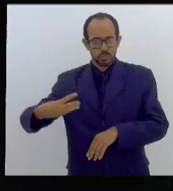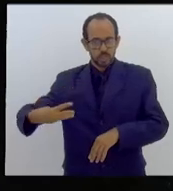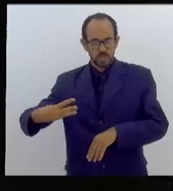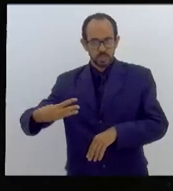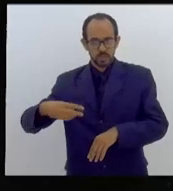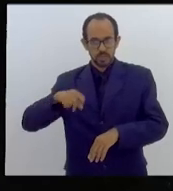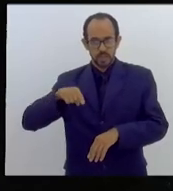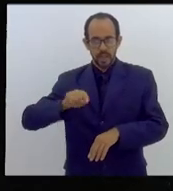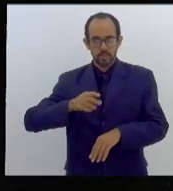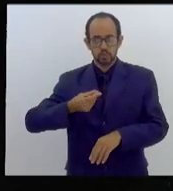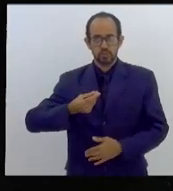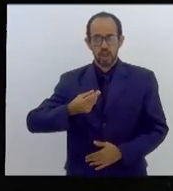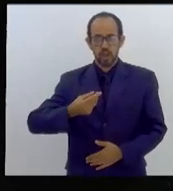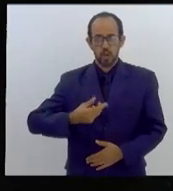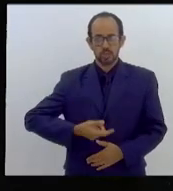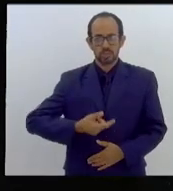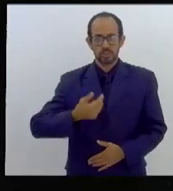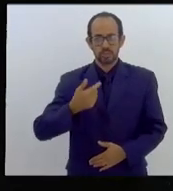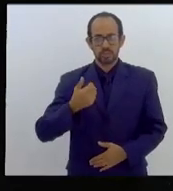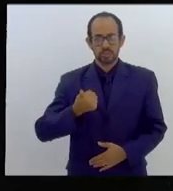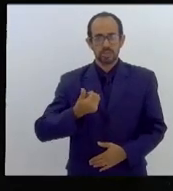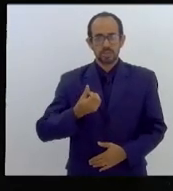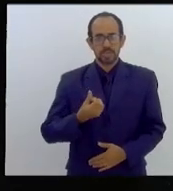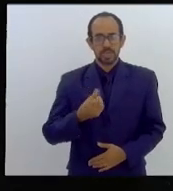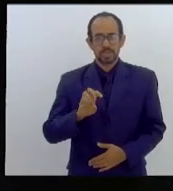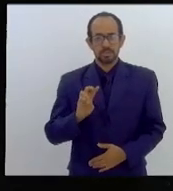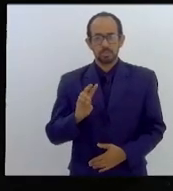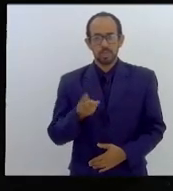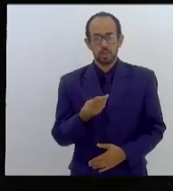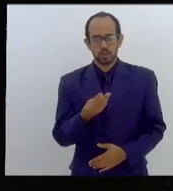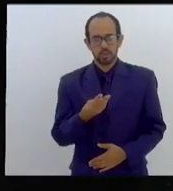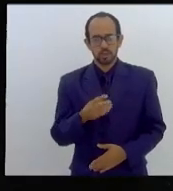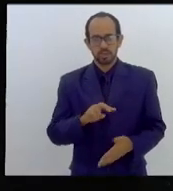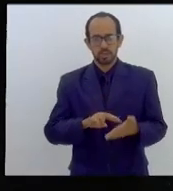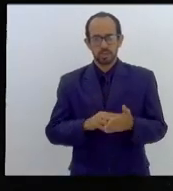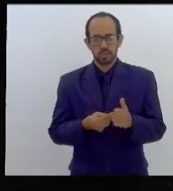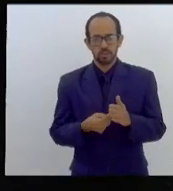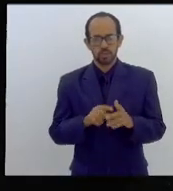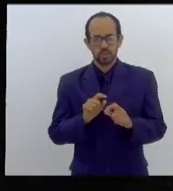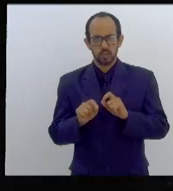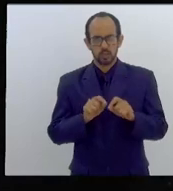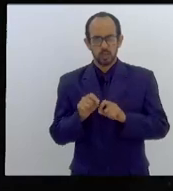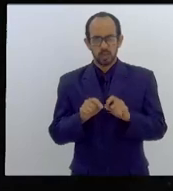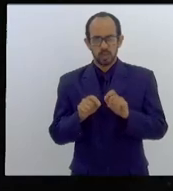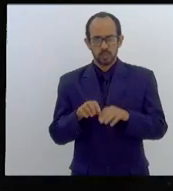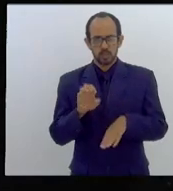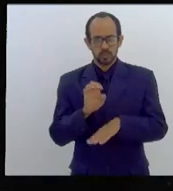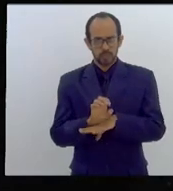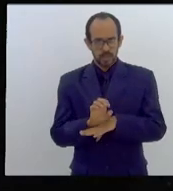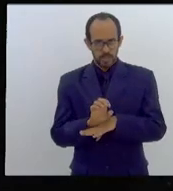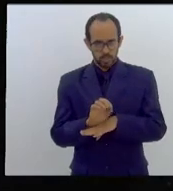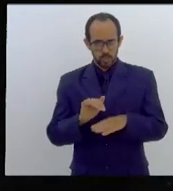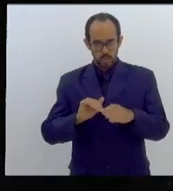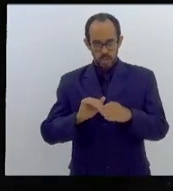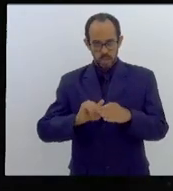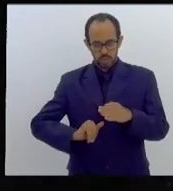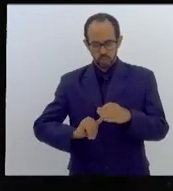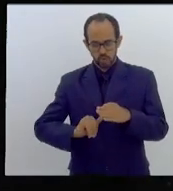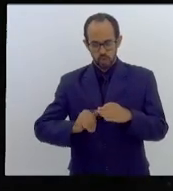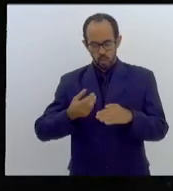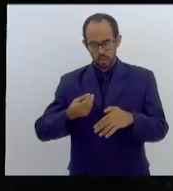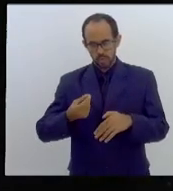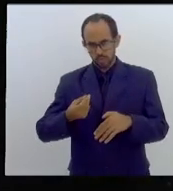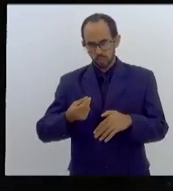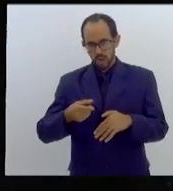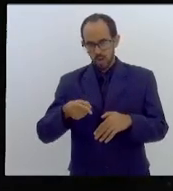2023 é no valor de 16 milhões. Isso quer dizer que o Estado retirou desta rubrica